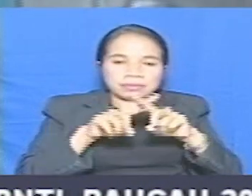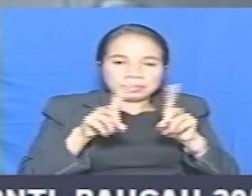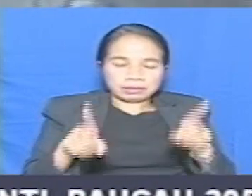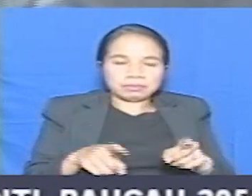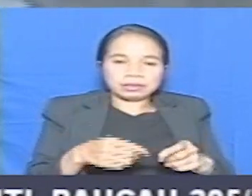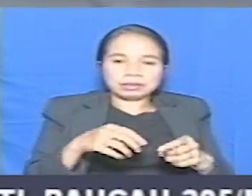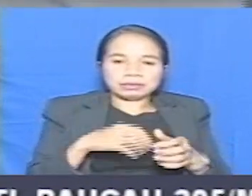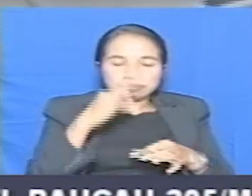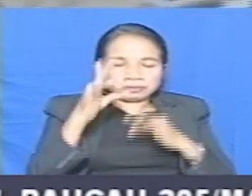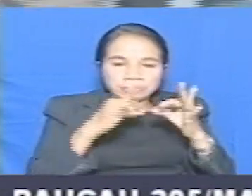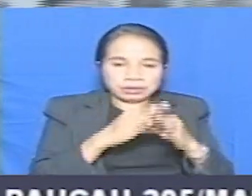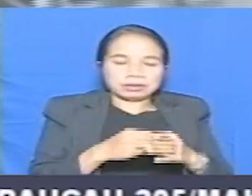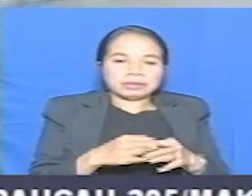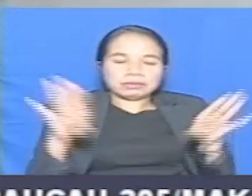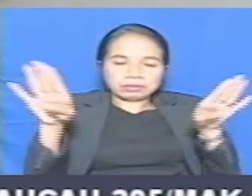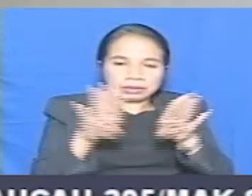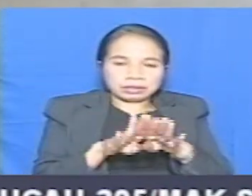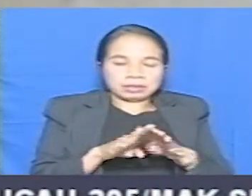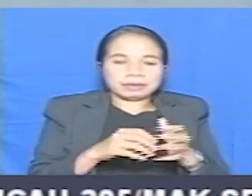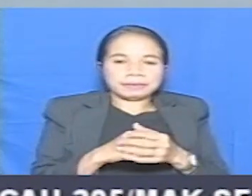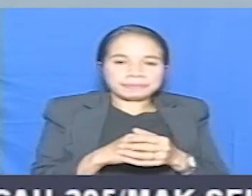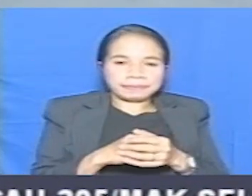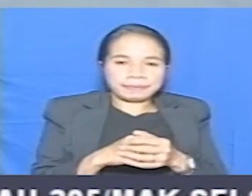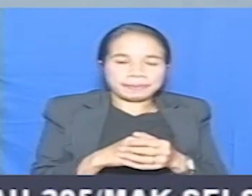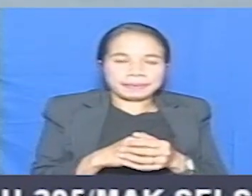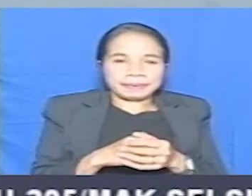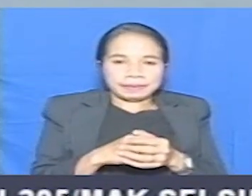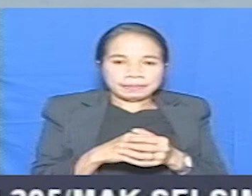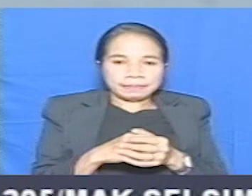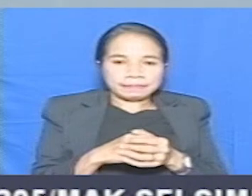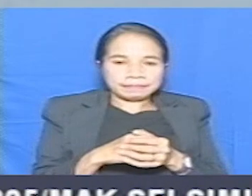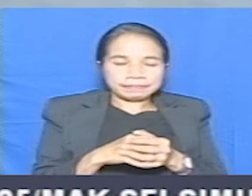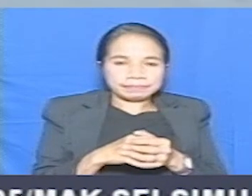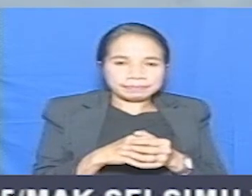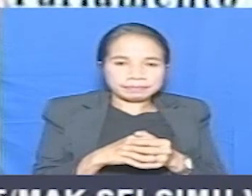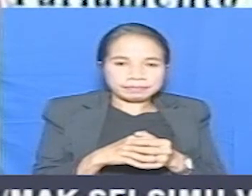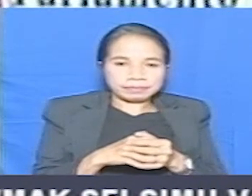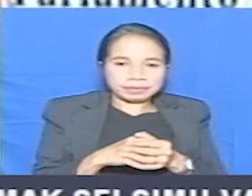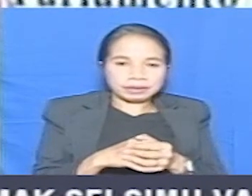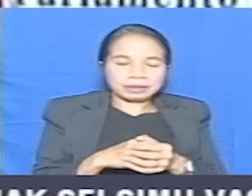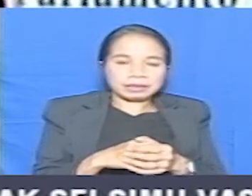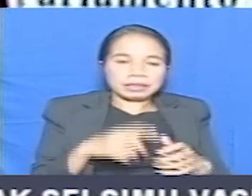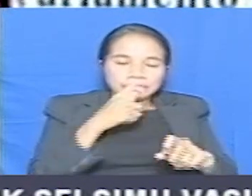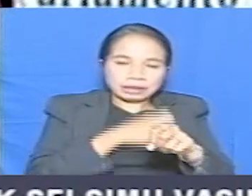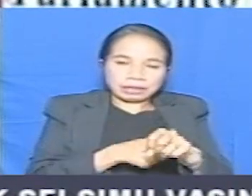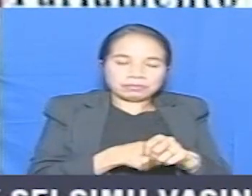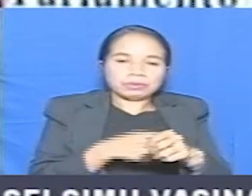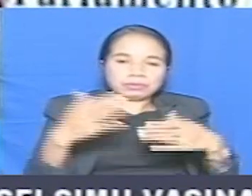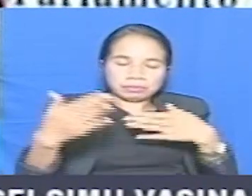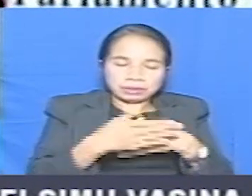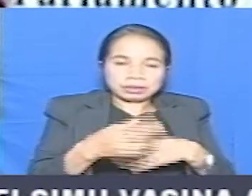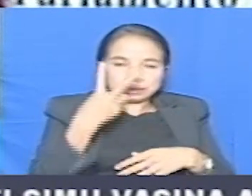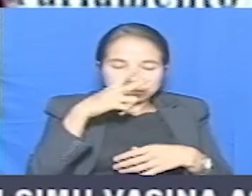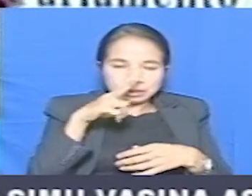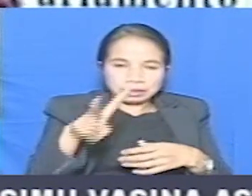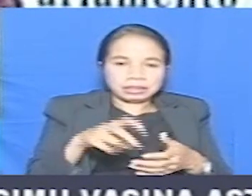se depende ba cerca sanitária neve governo aplica. Será detectado e o tempo para que se identifica. Fatin hirak